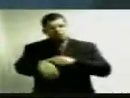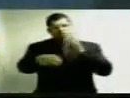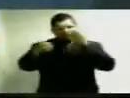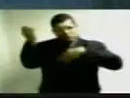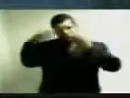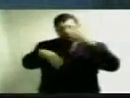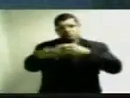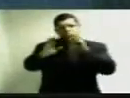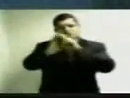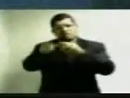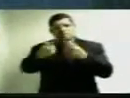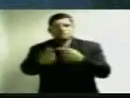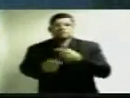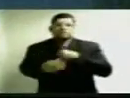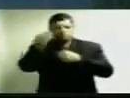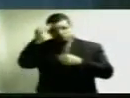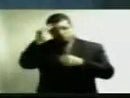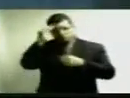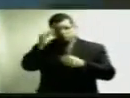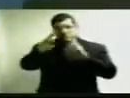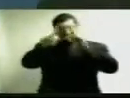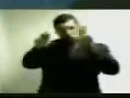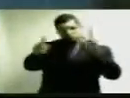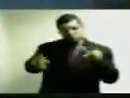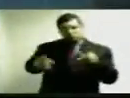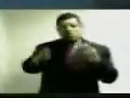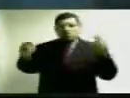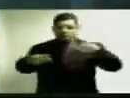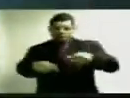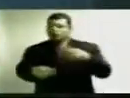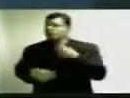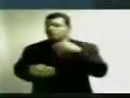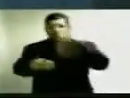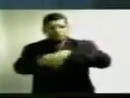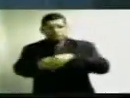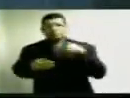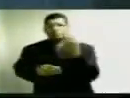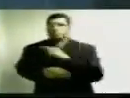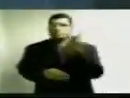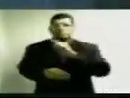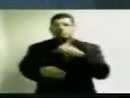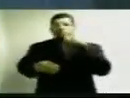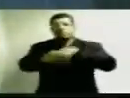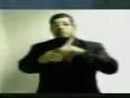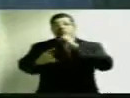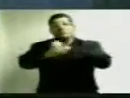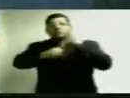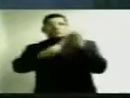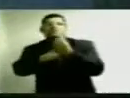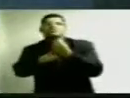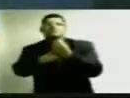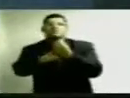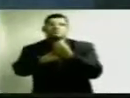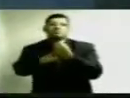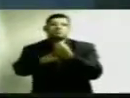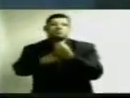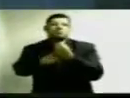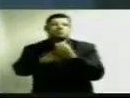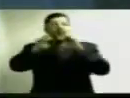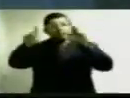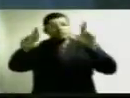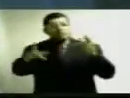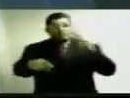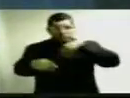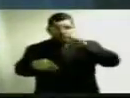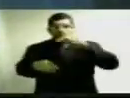tempo para explicar com mais detalhes, mas entenda essa diferença. Aqui nós não votamos por nós mesmos, nós votamos em representação. Diferente